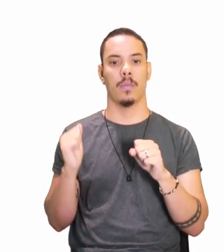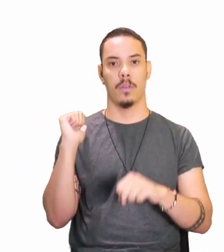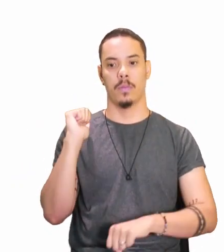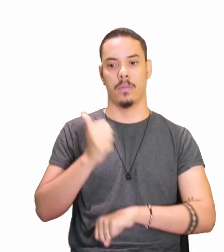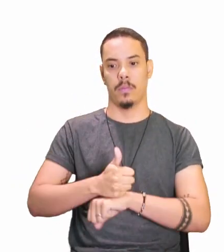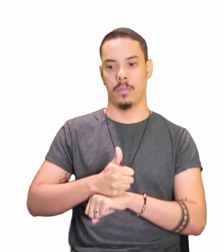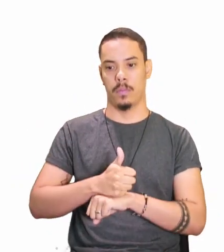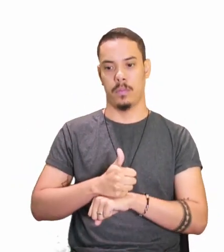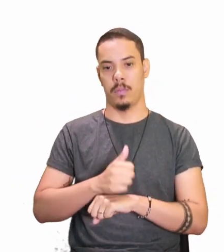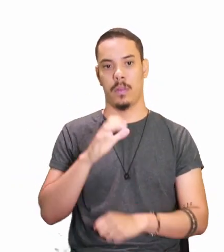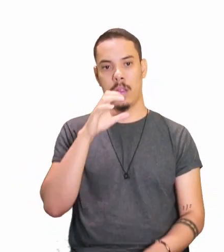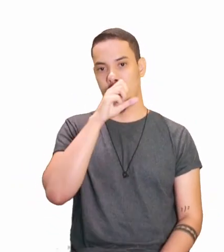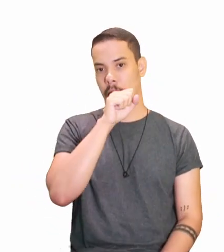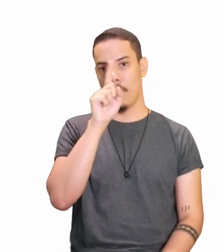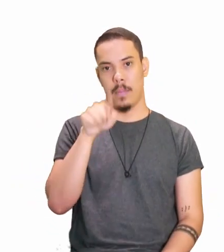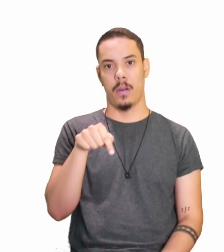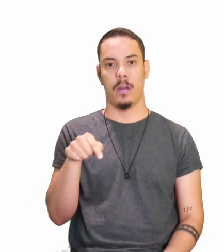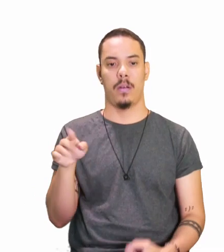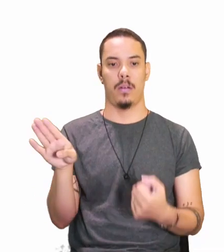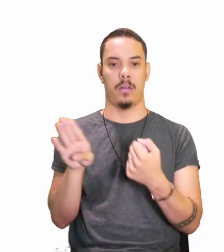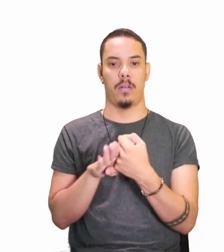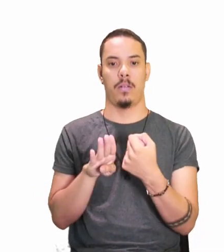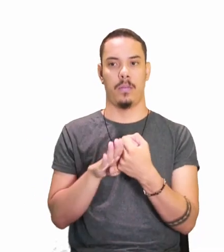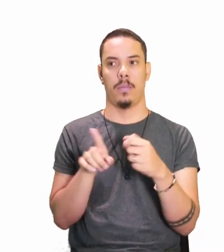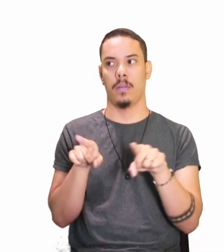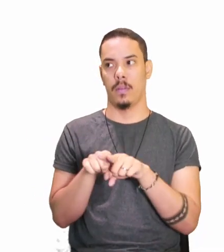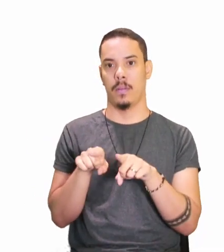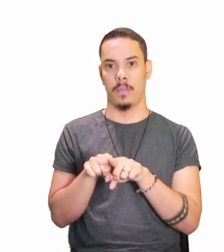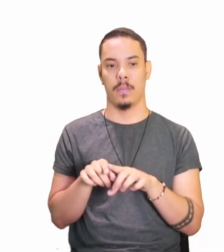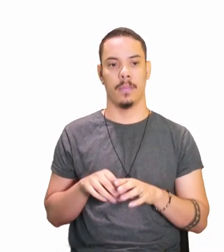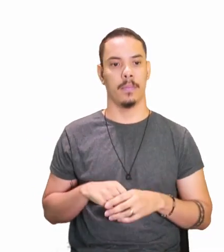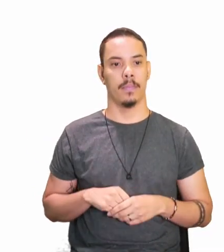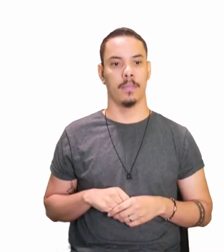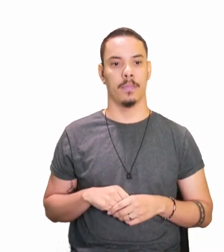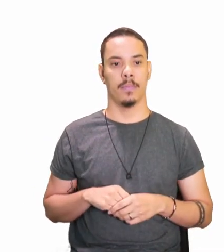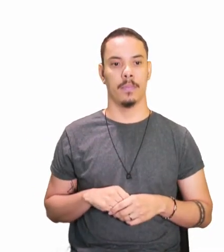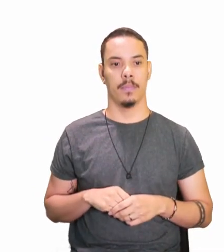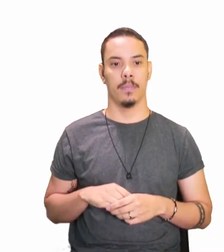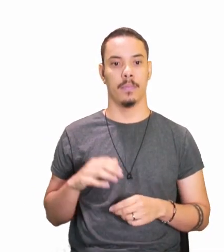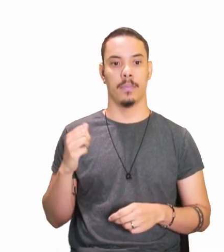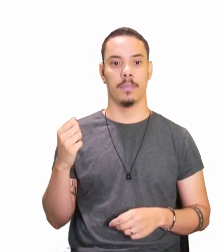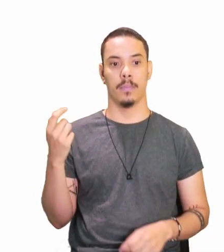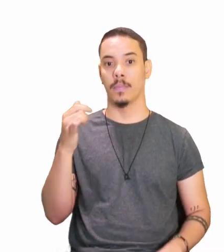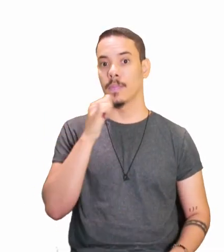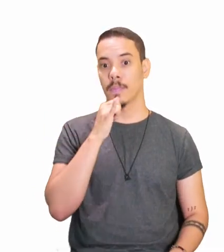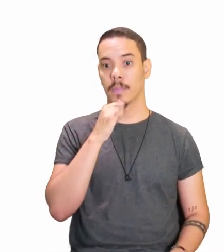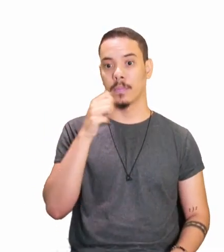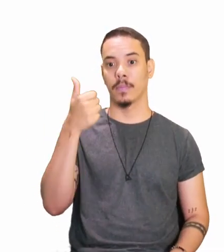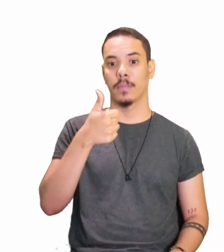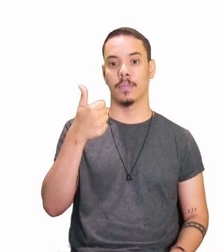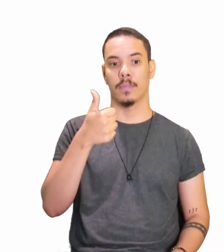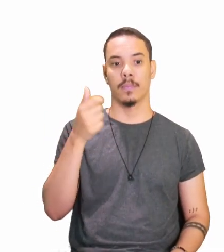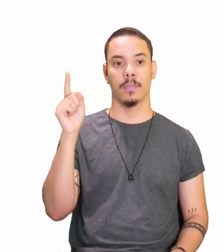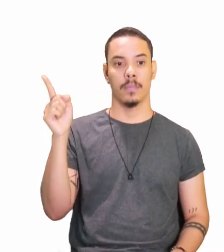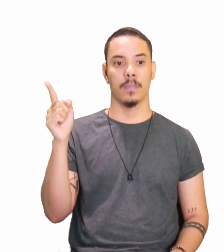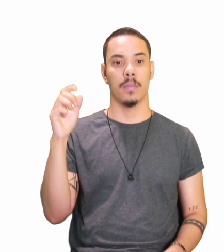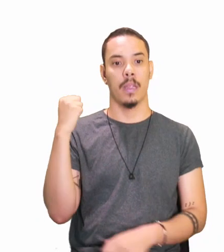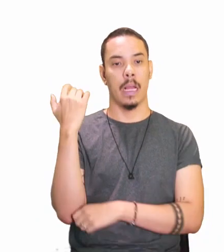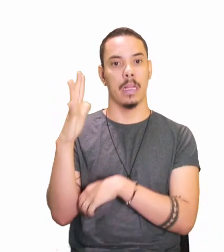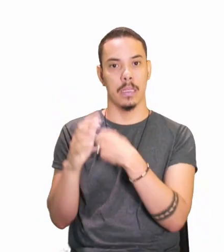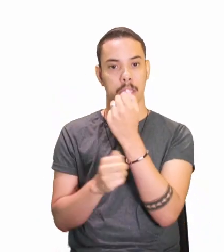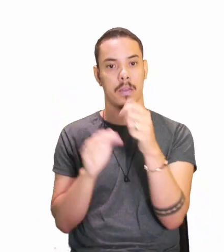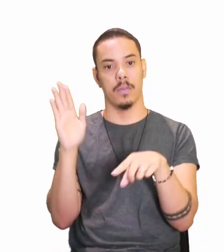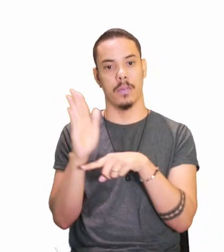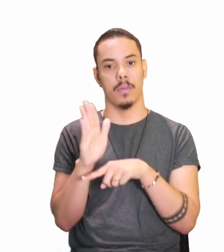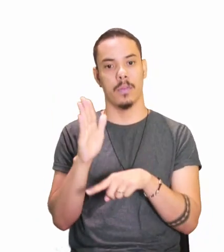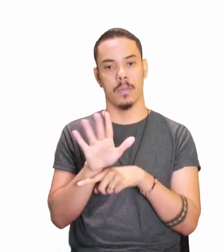substituir o substantivo, tá certo? Aqui nós temos as árvores contribuem para a qualidade do